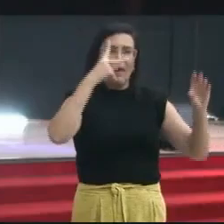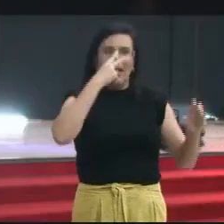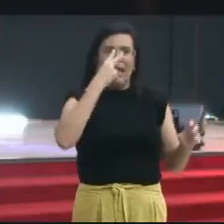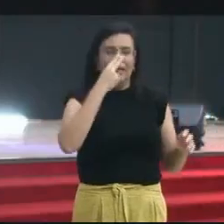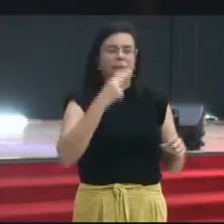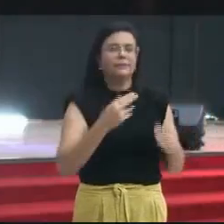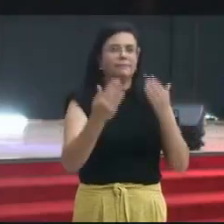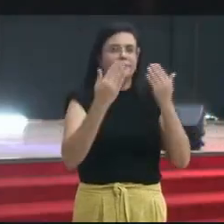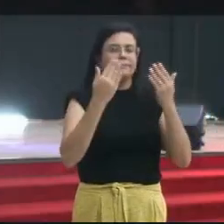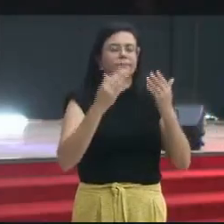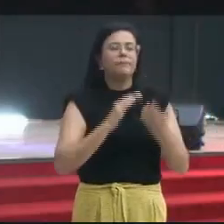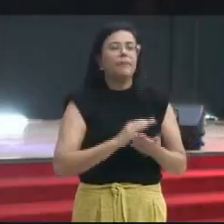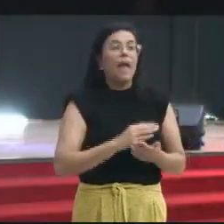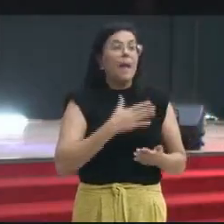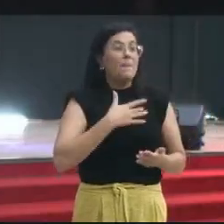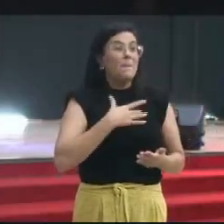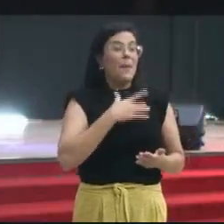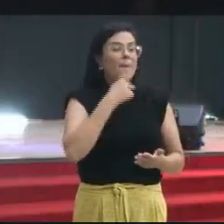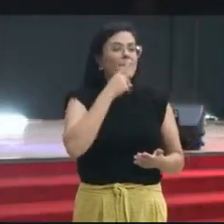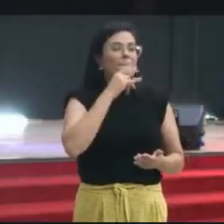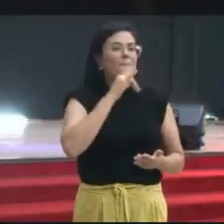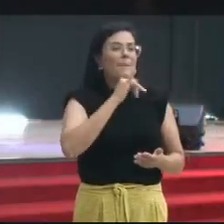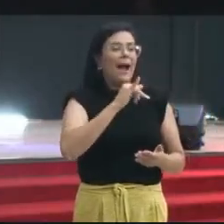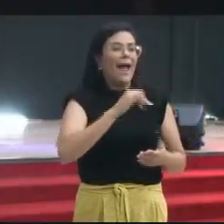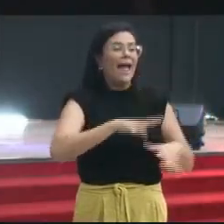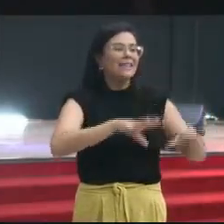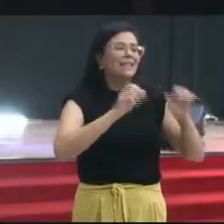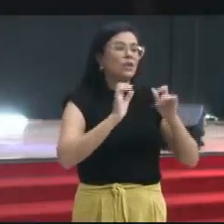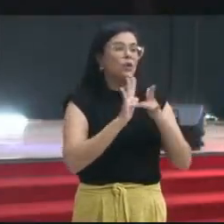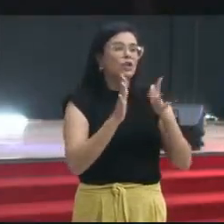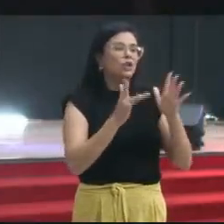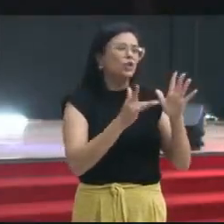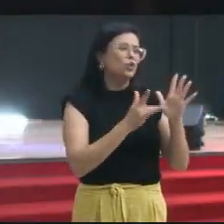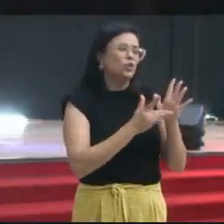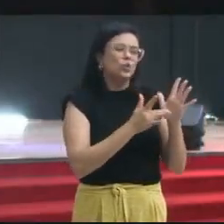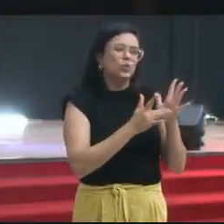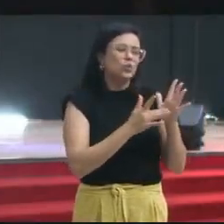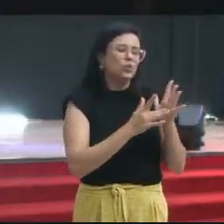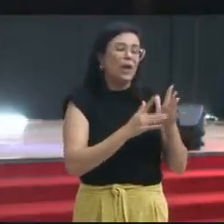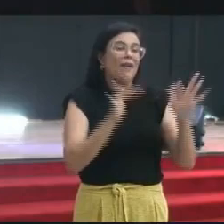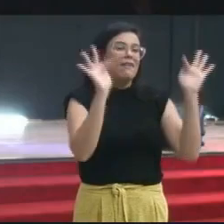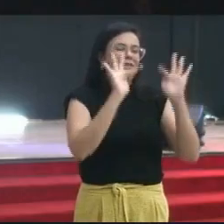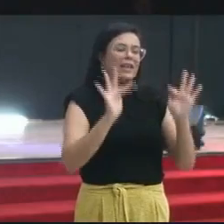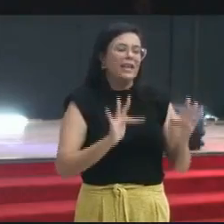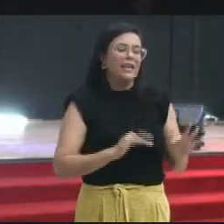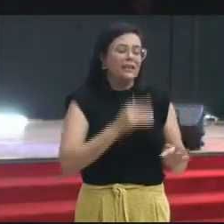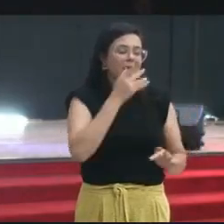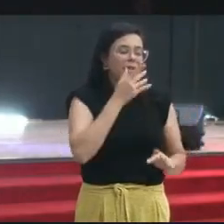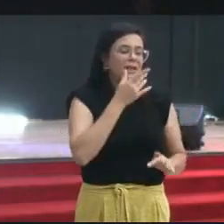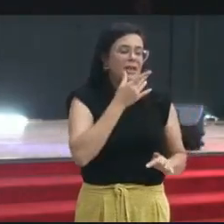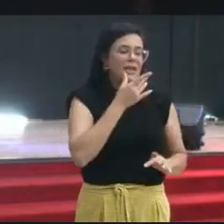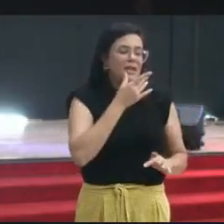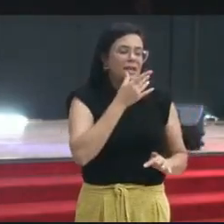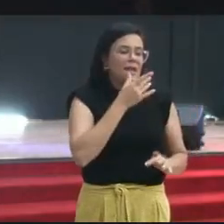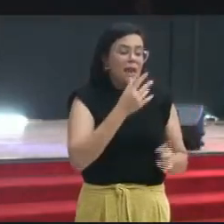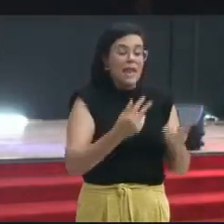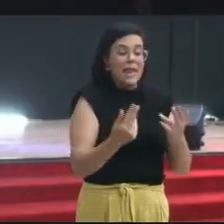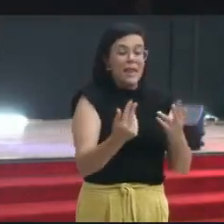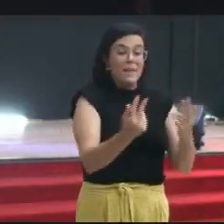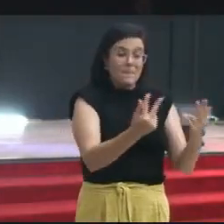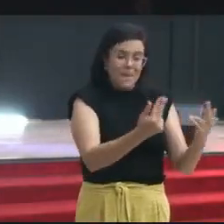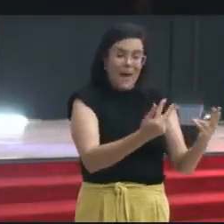Bíblia, aceitou Jesus. Agora todos os meus irmãozinhos estão alimentados, agora ele não toma dinheiro